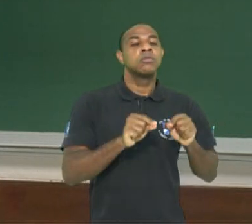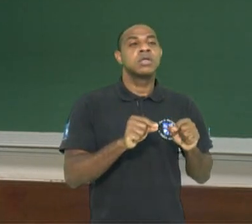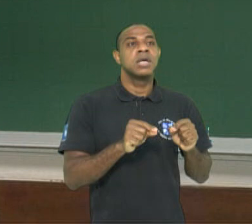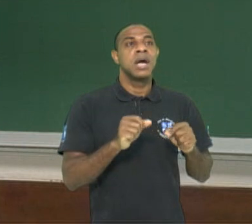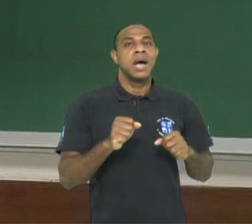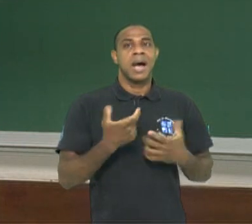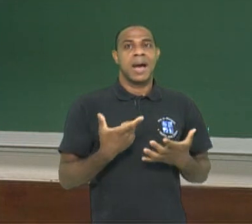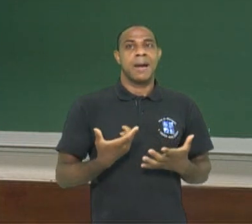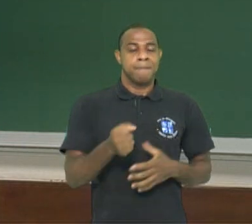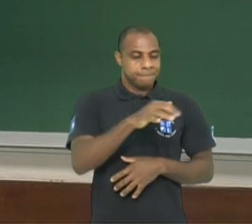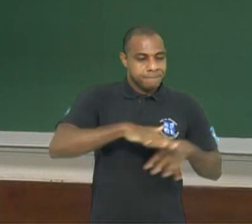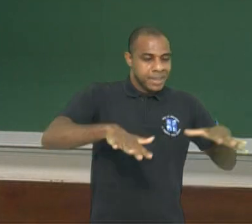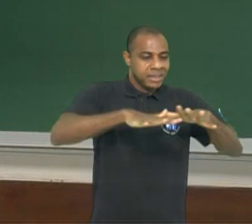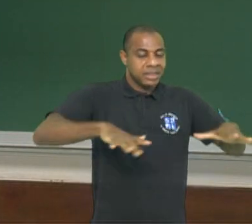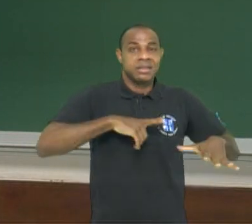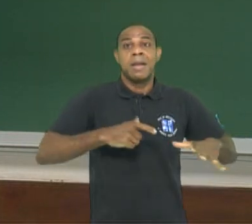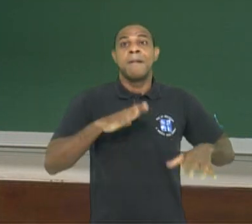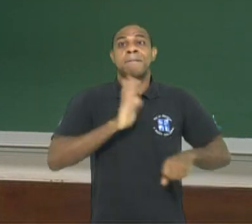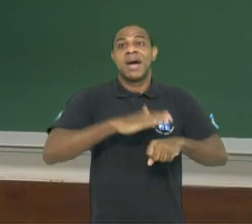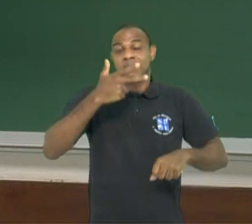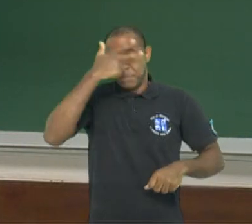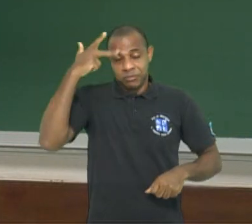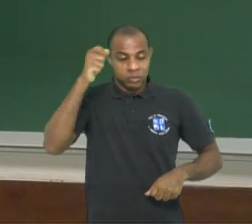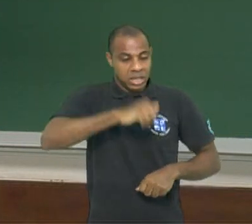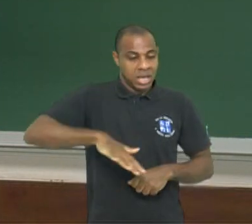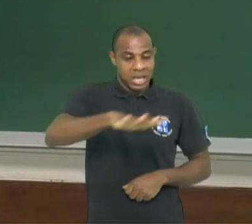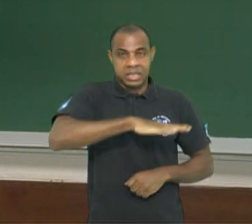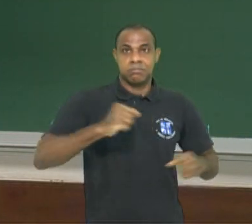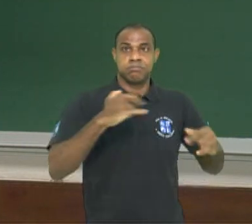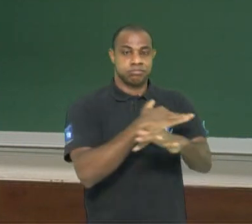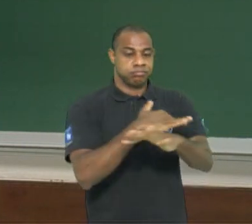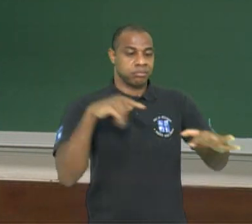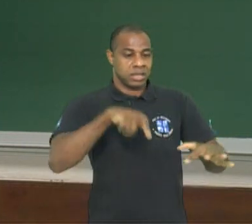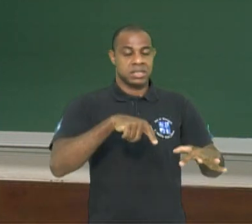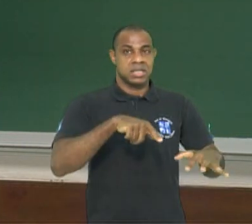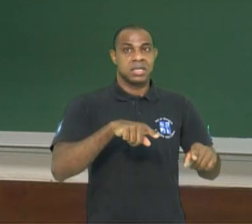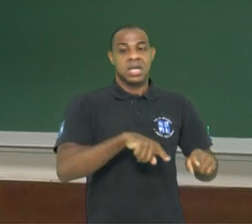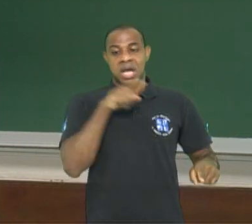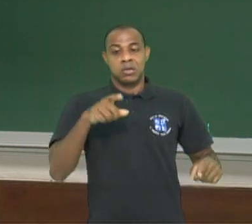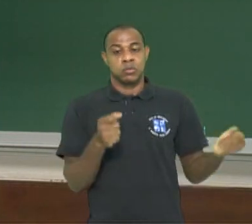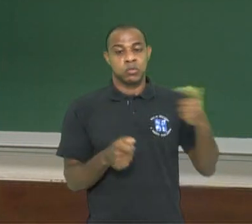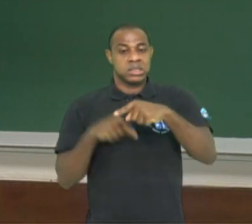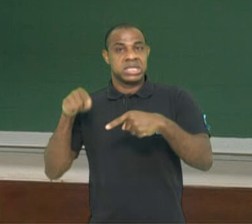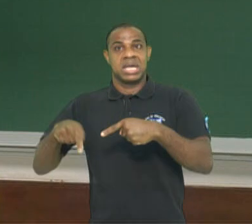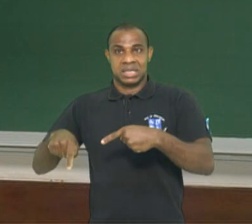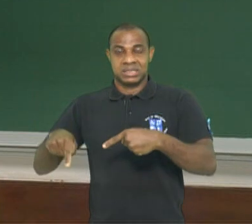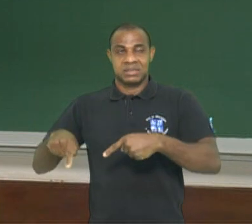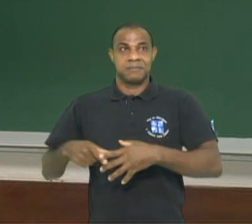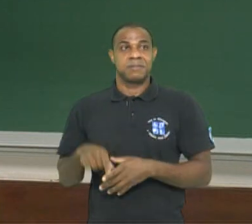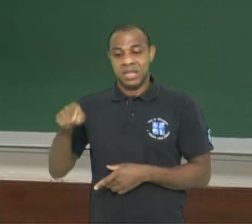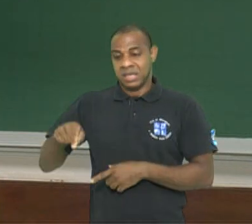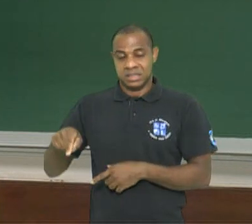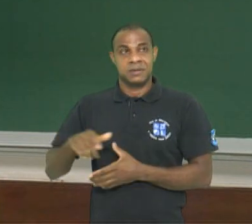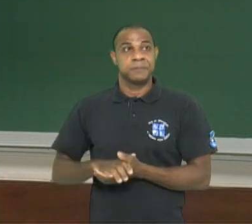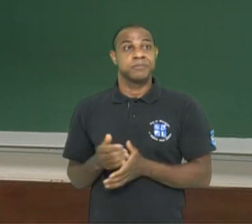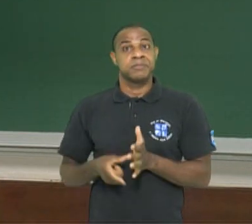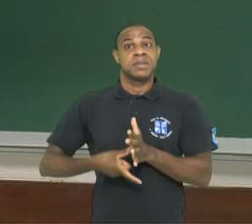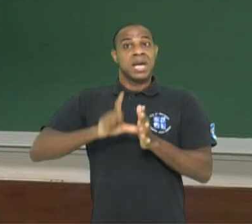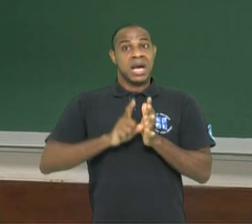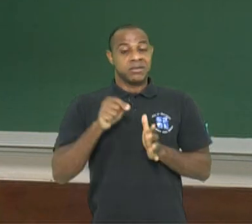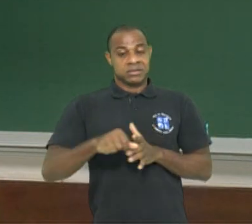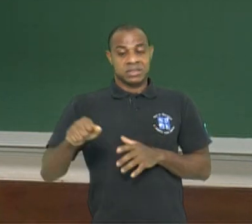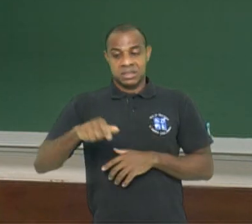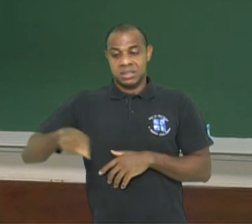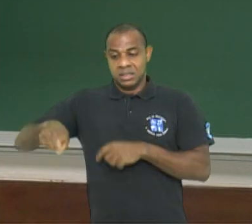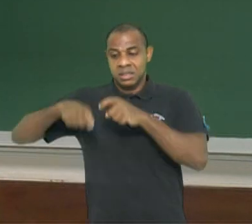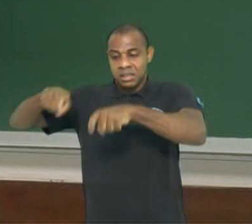nós teremos mais pessoas no espaço urbano do que no espaço rural. E aquele espaço que antes era